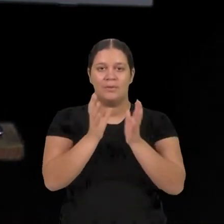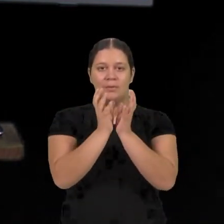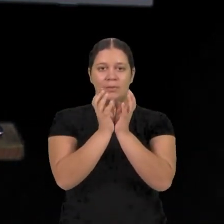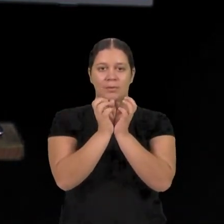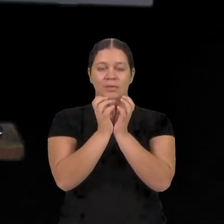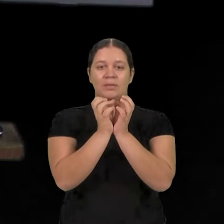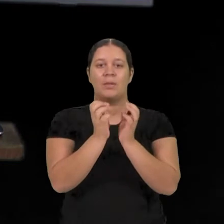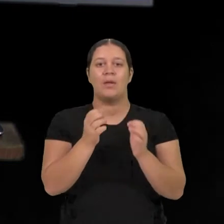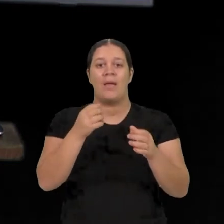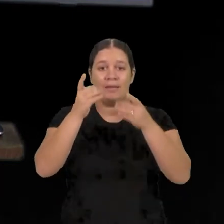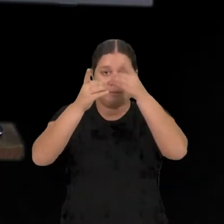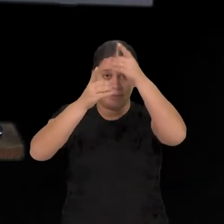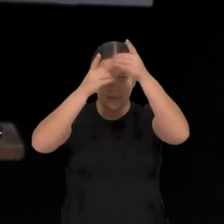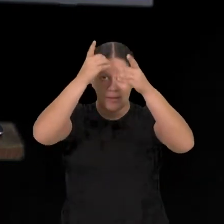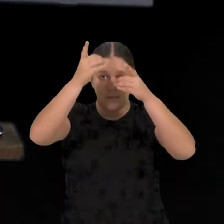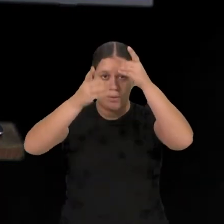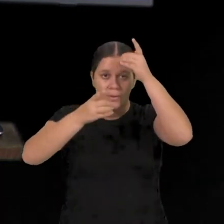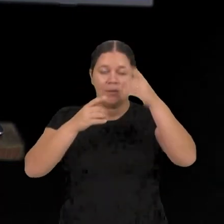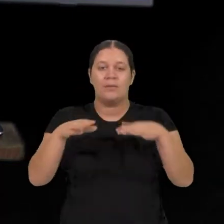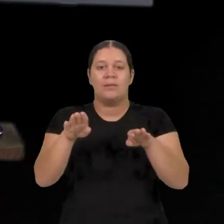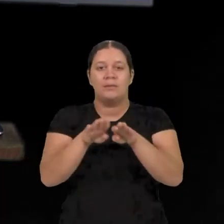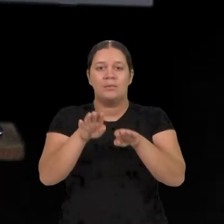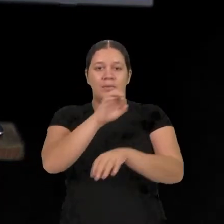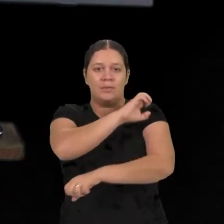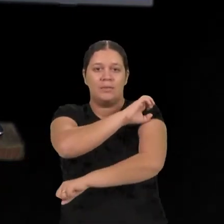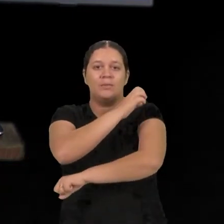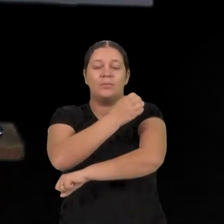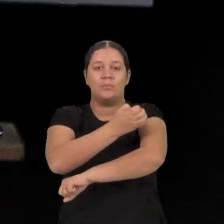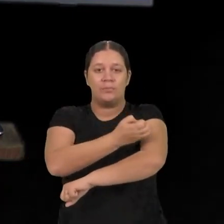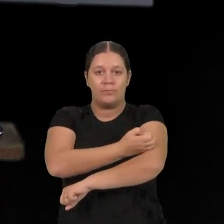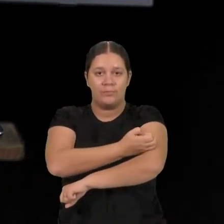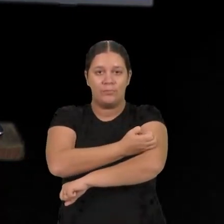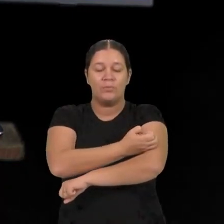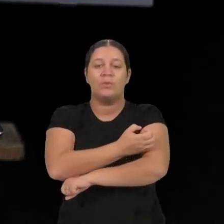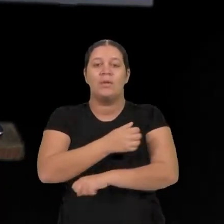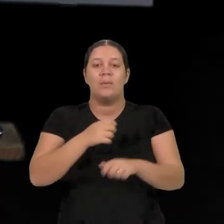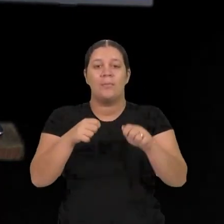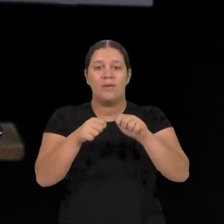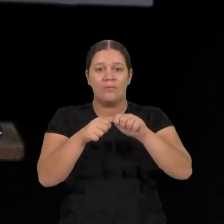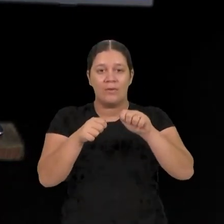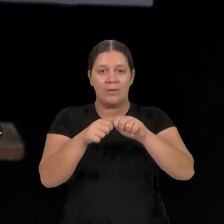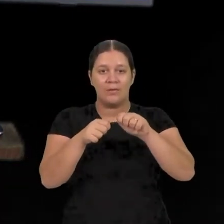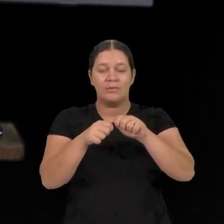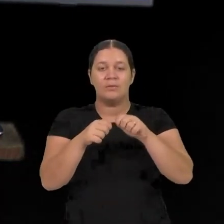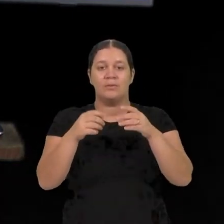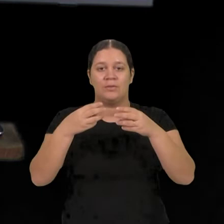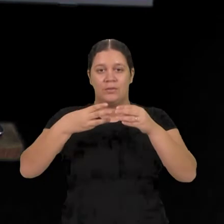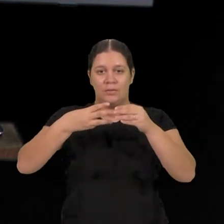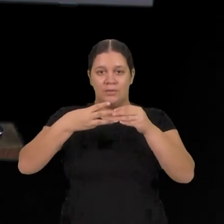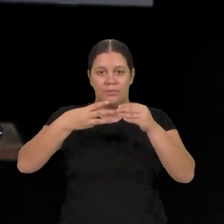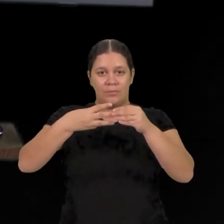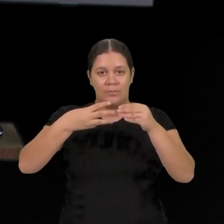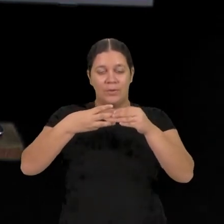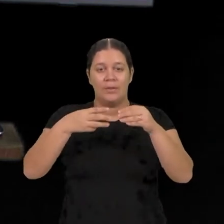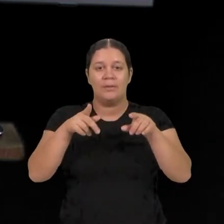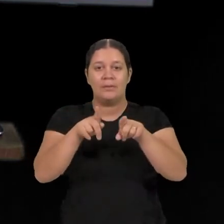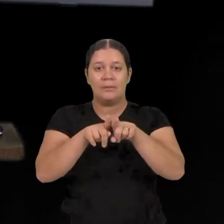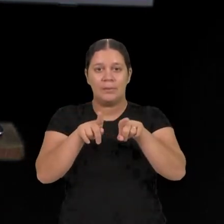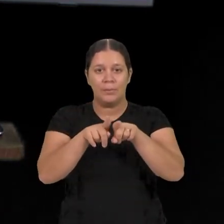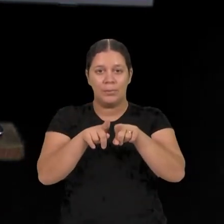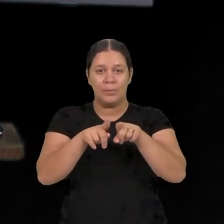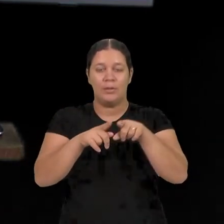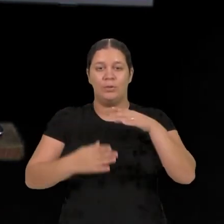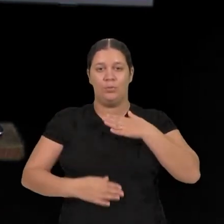vegetais. Mas a ideia é a mesma, produção de energia para funcionamento das células e, por consequência,